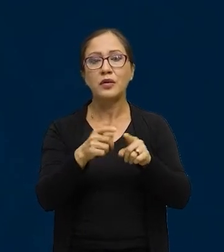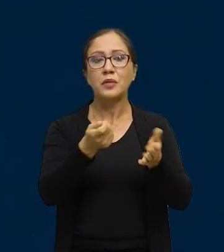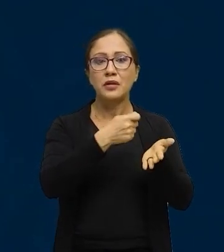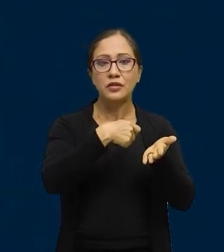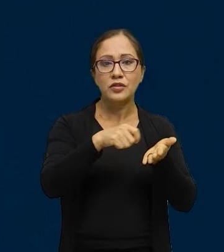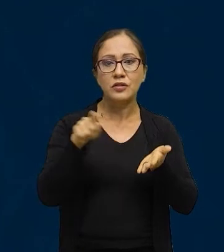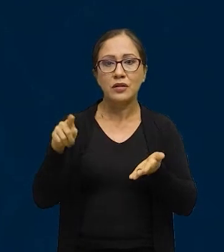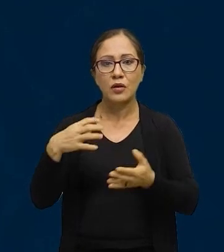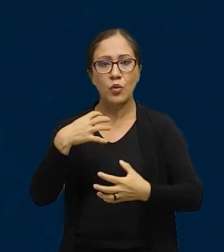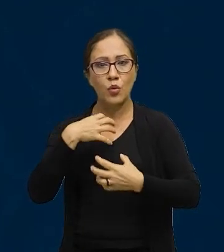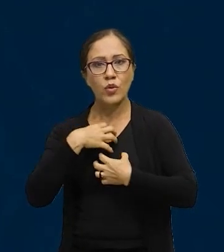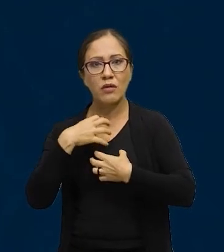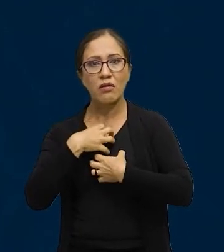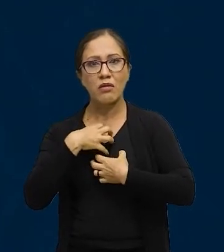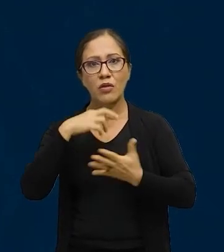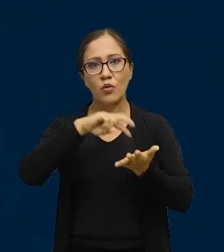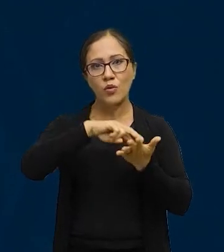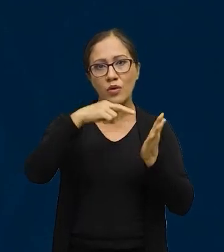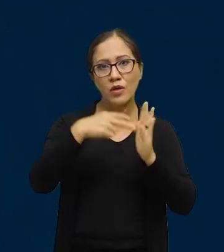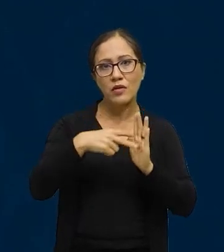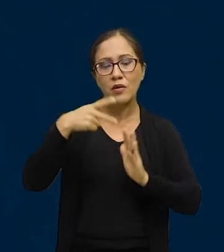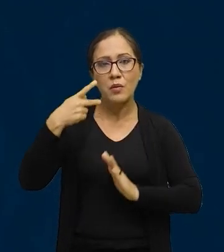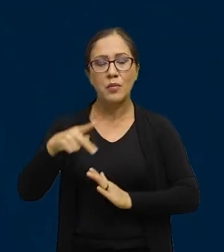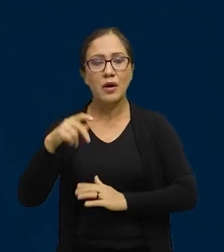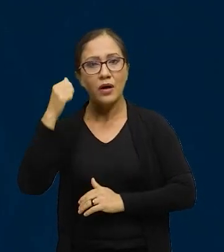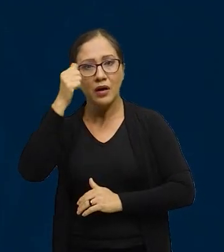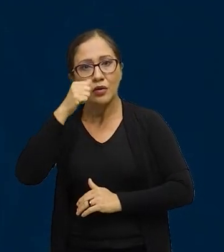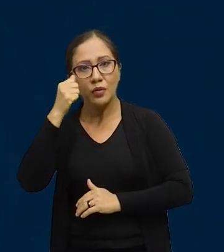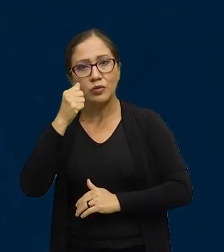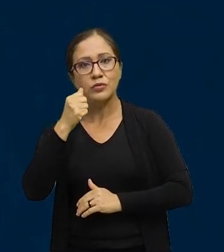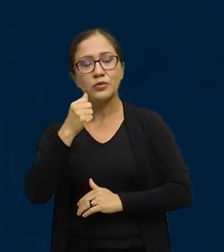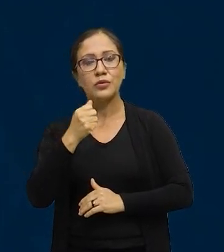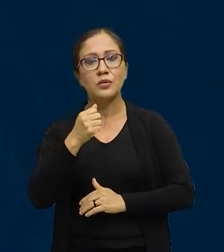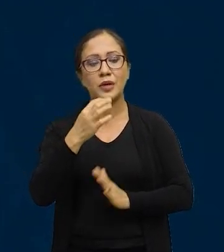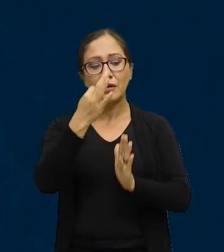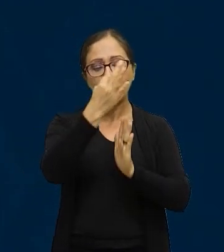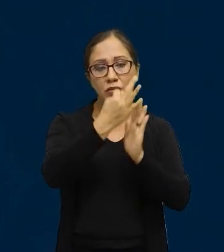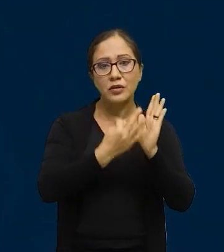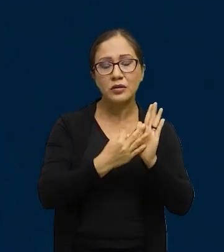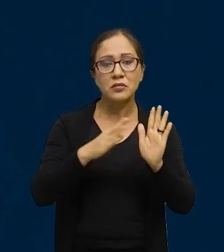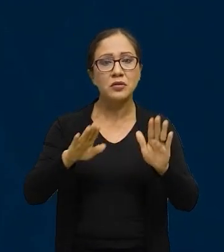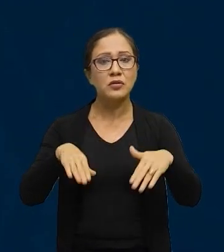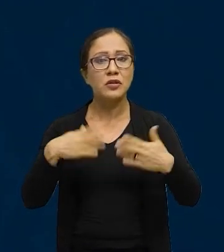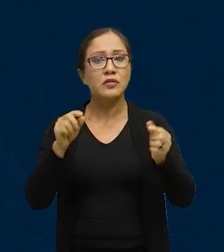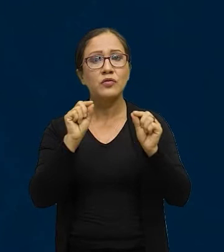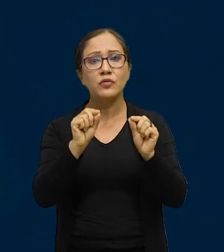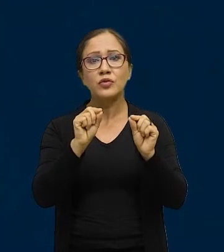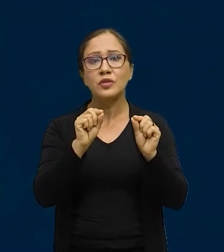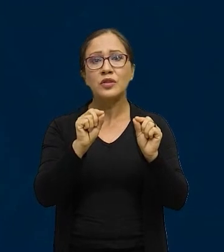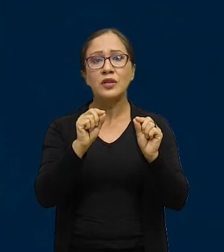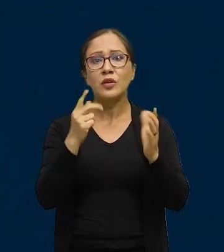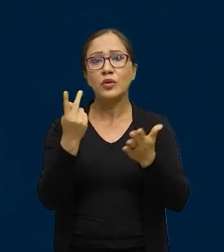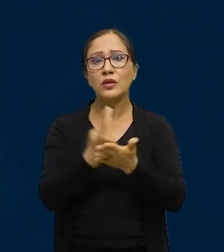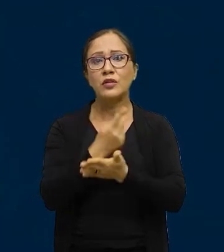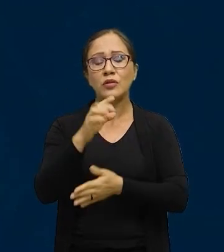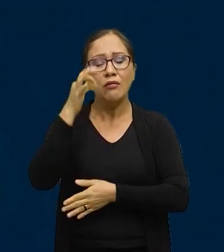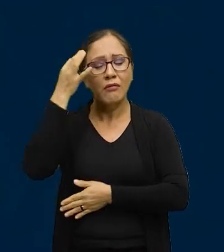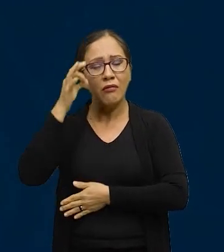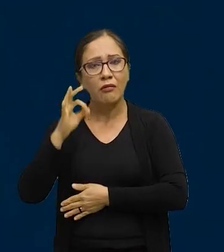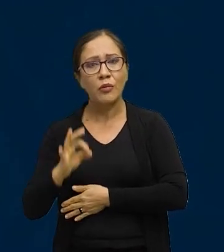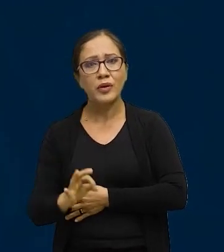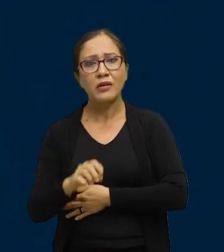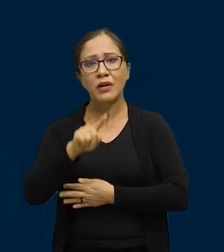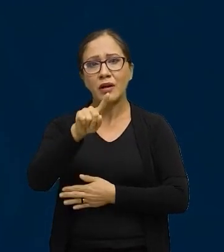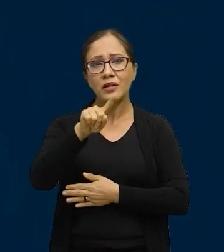significado para o autor, para o texto. E a partir daí, você faz a sua compreensão, a